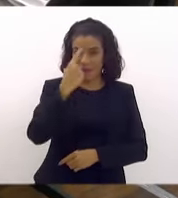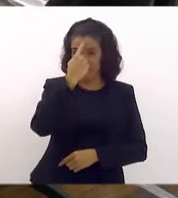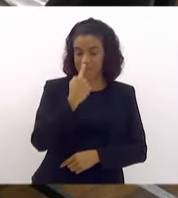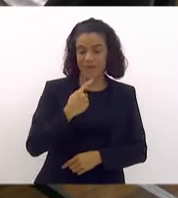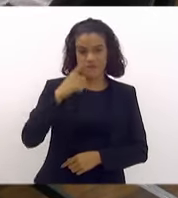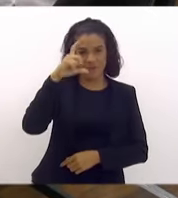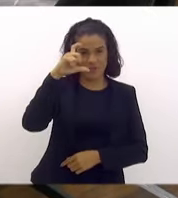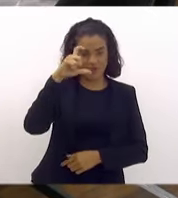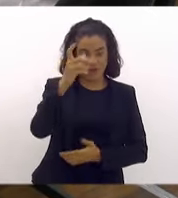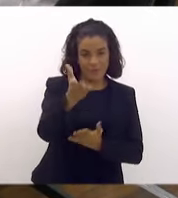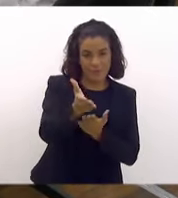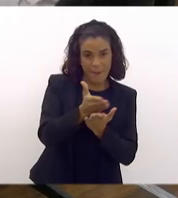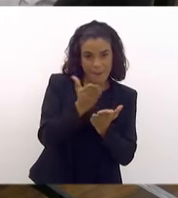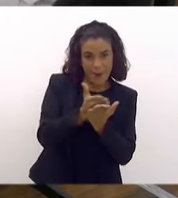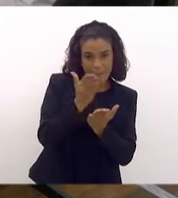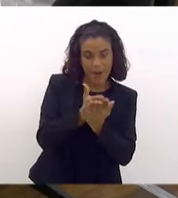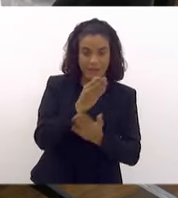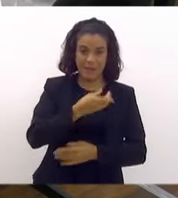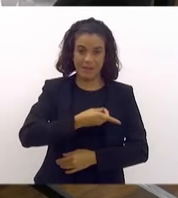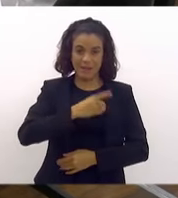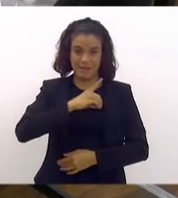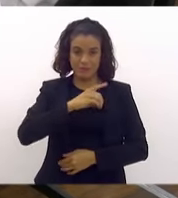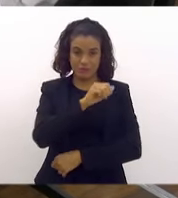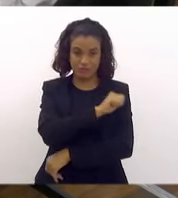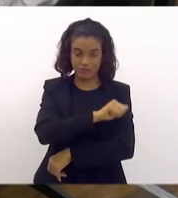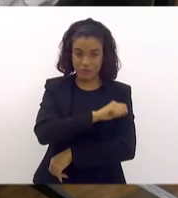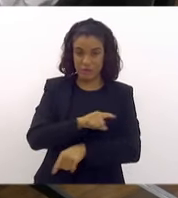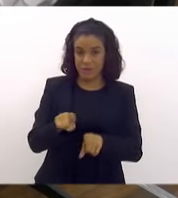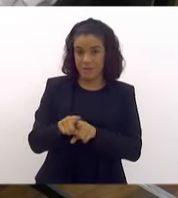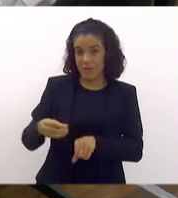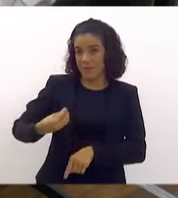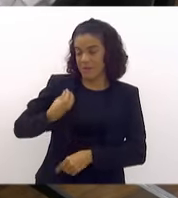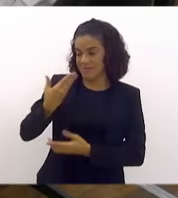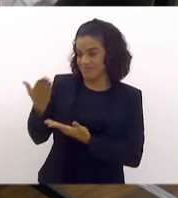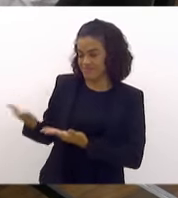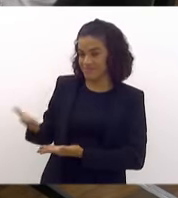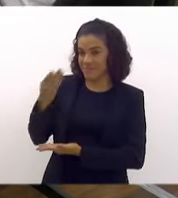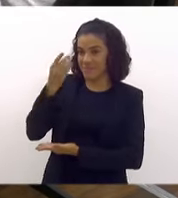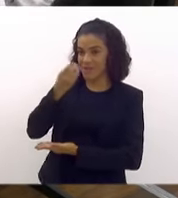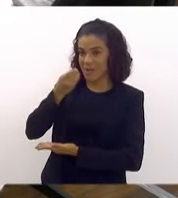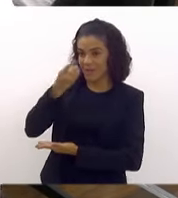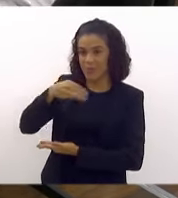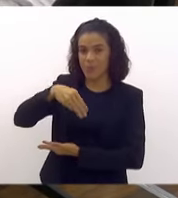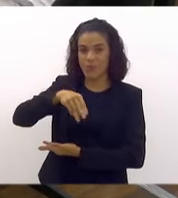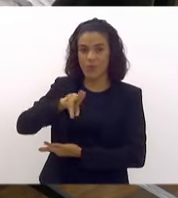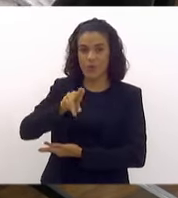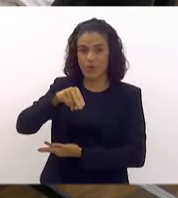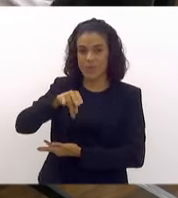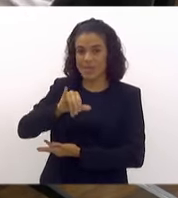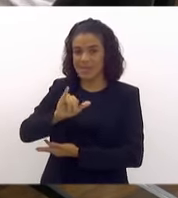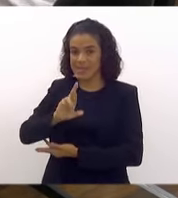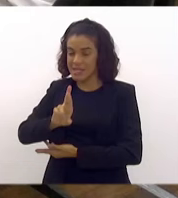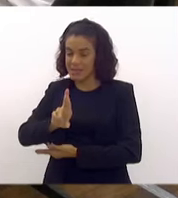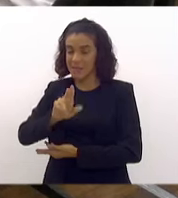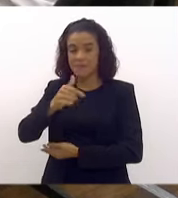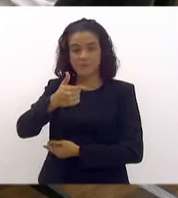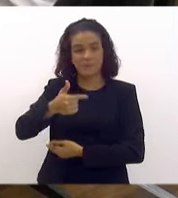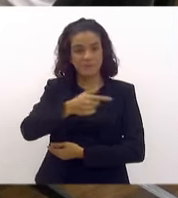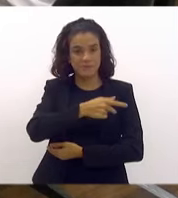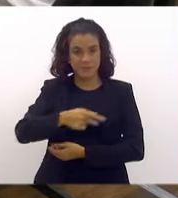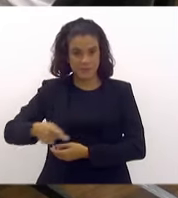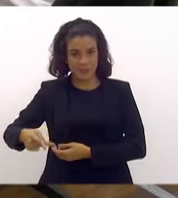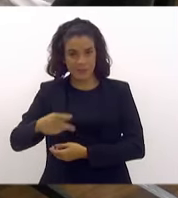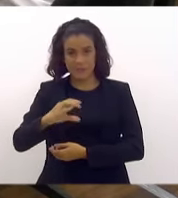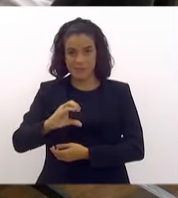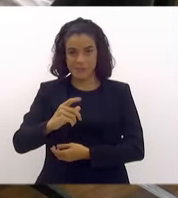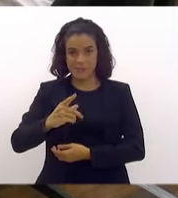âmbito do Estado do Rio de Janeiro e contando com a presença do Senhor deputado Neto vice-presidente desta